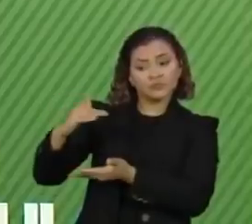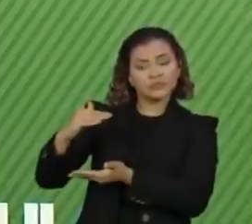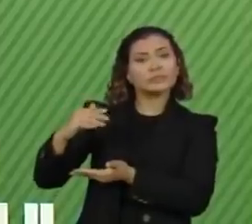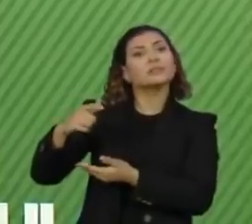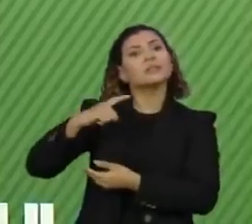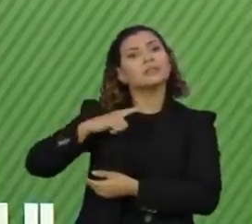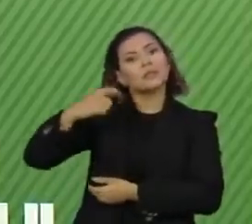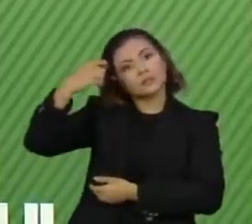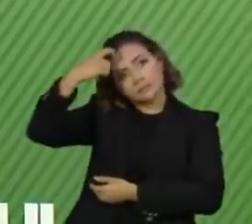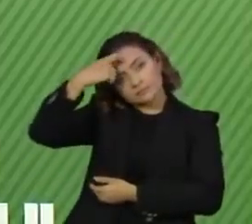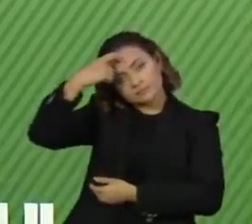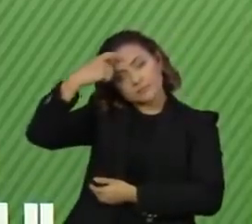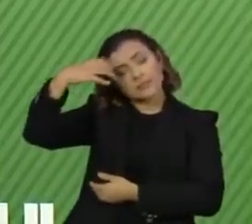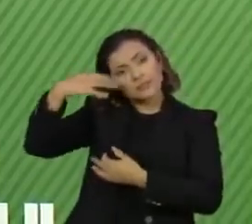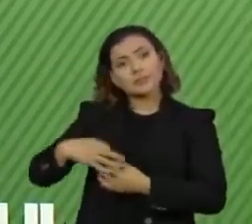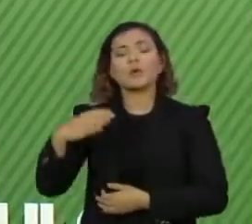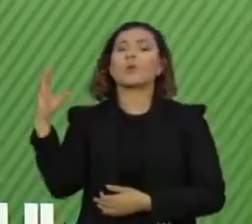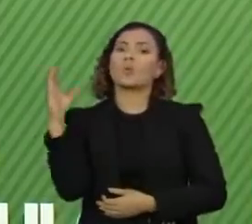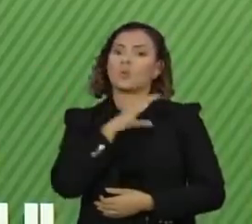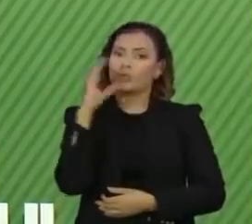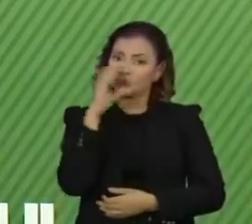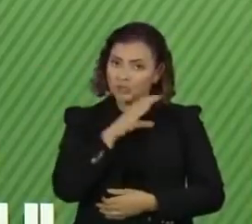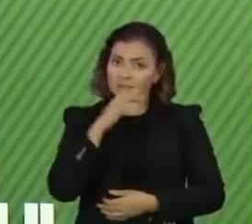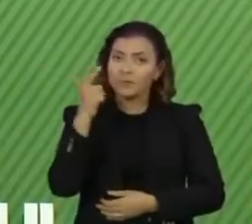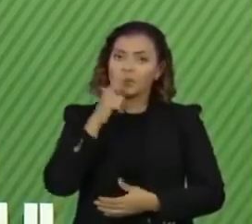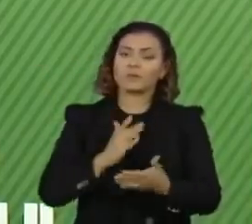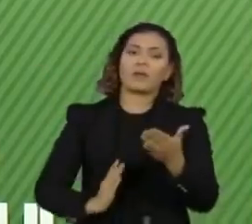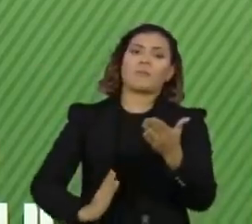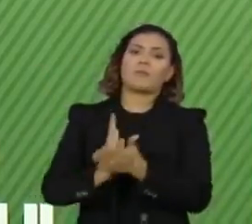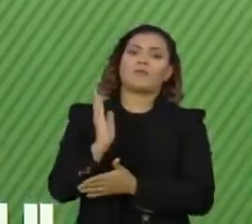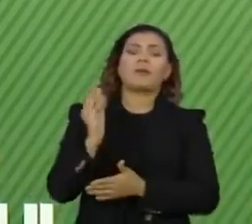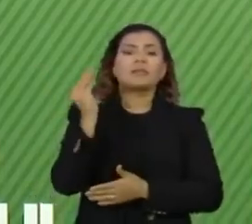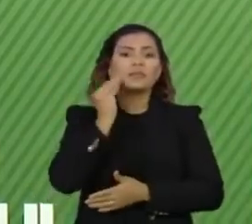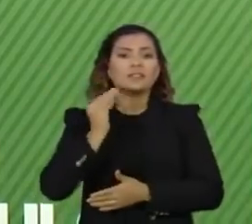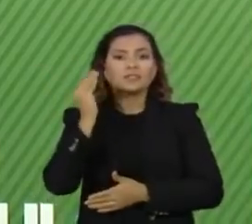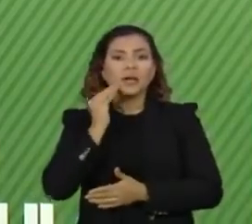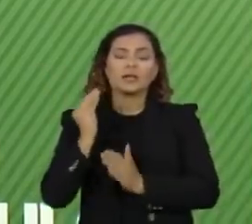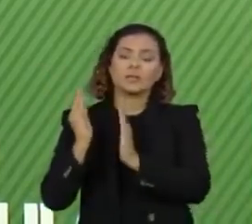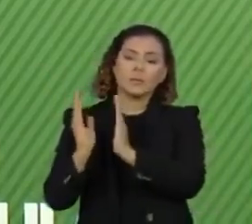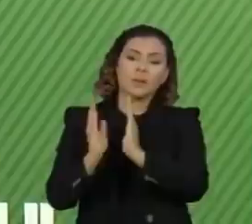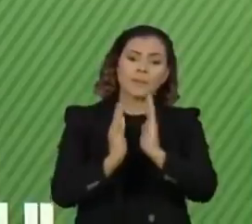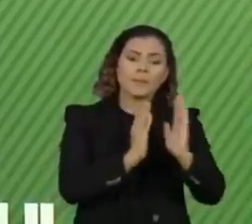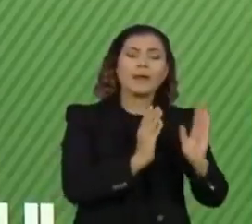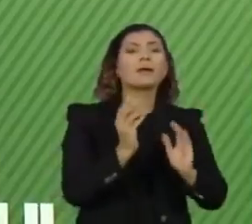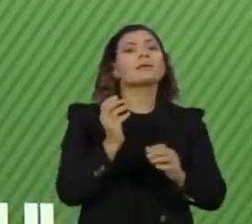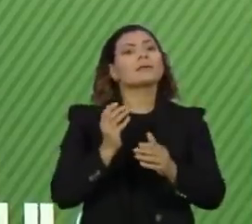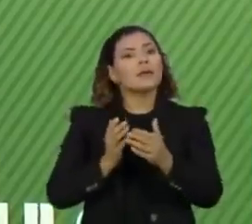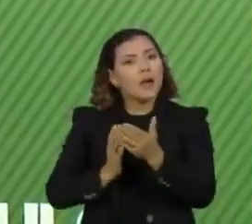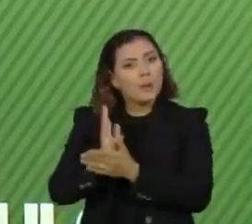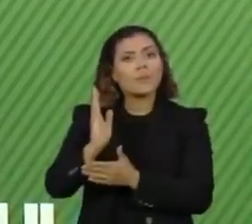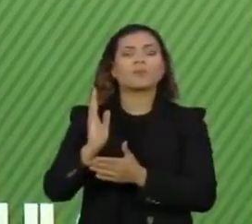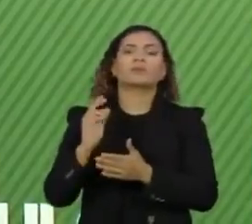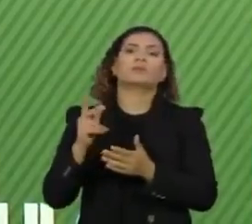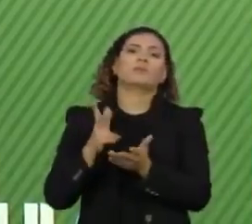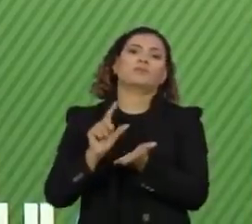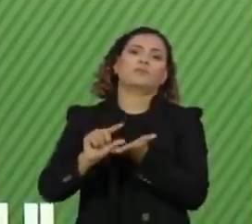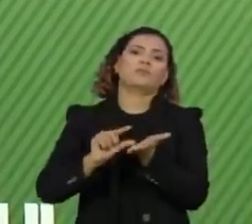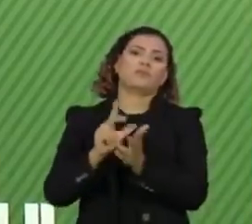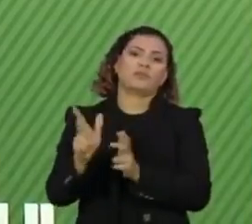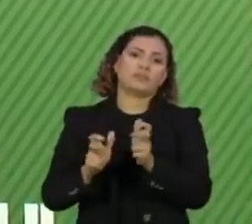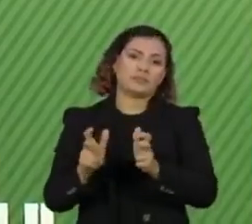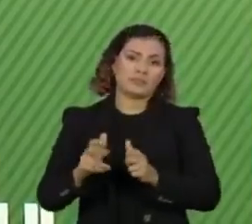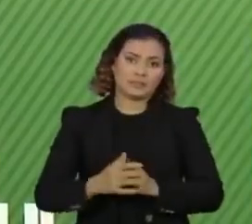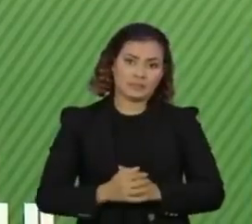tenha o senso de urgência para a aprovação da testagem e a aprovação desta vacina.